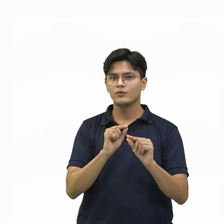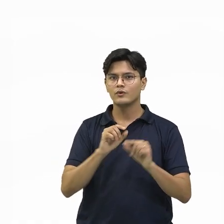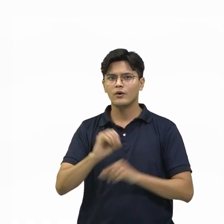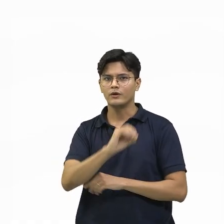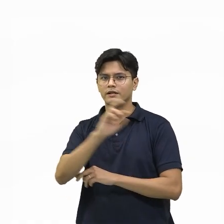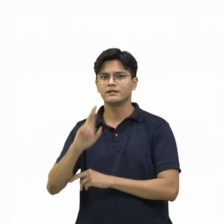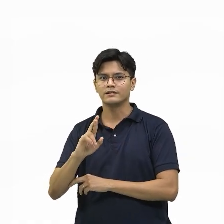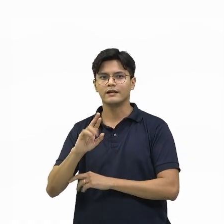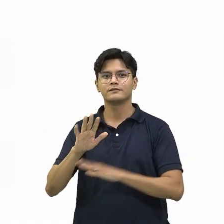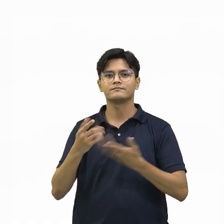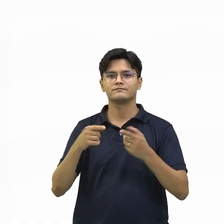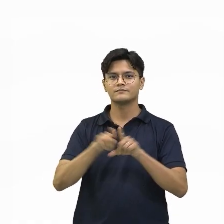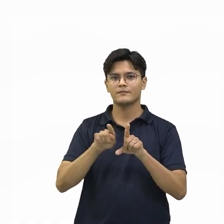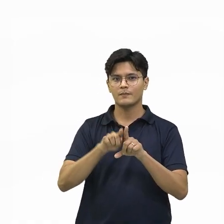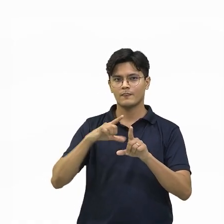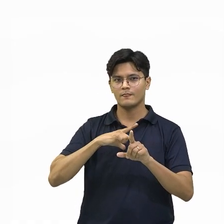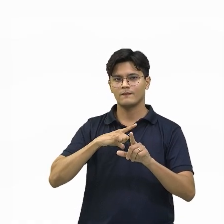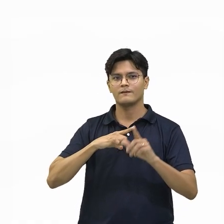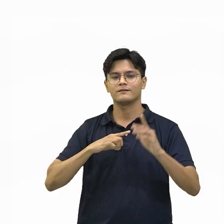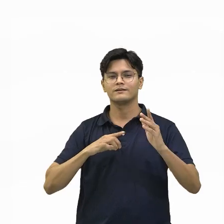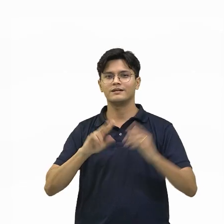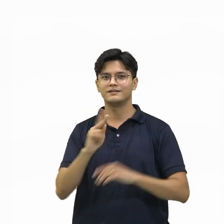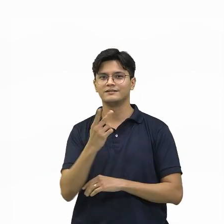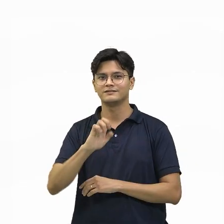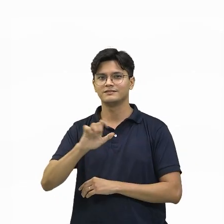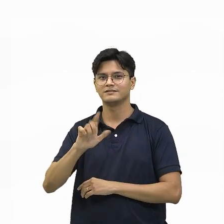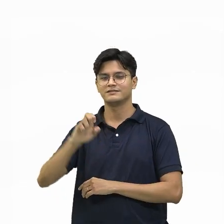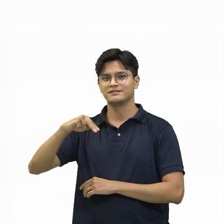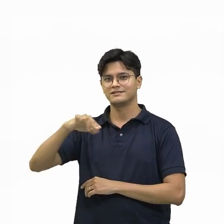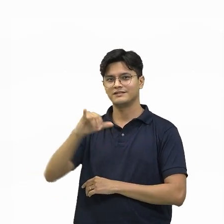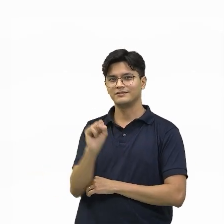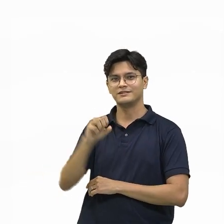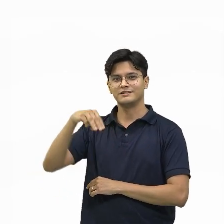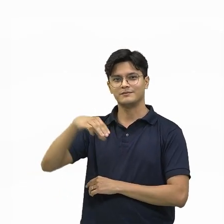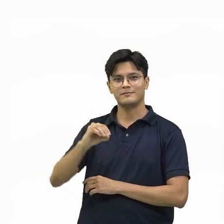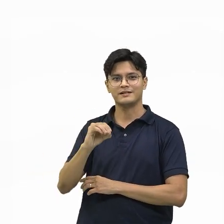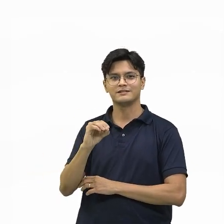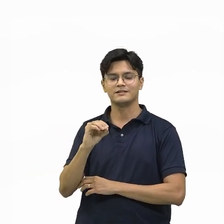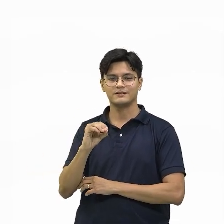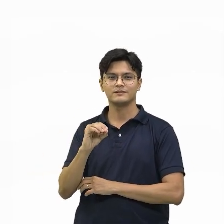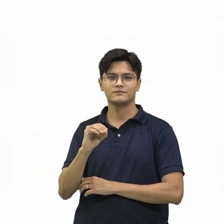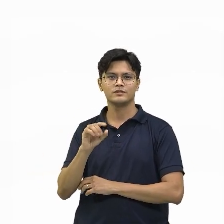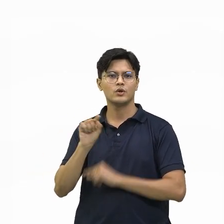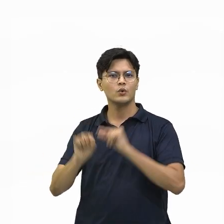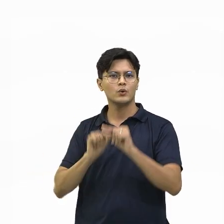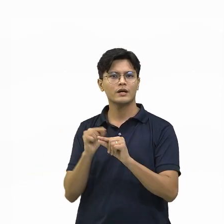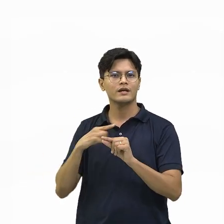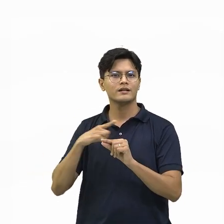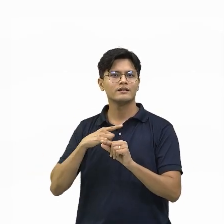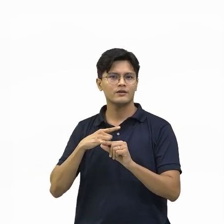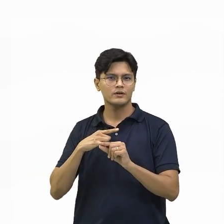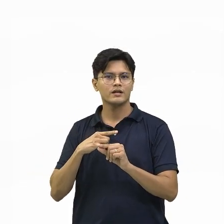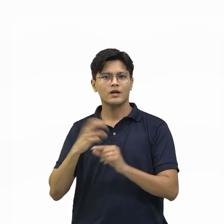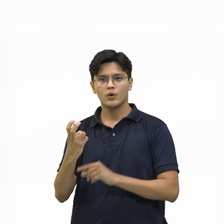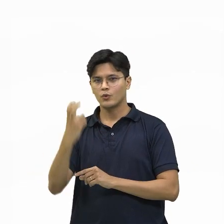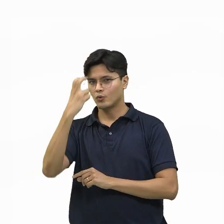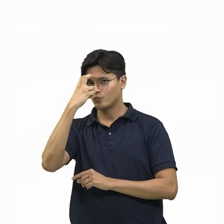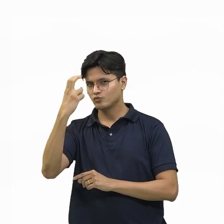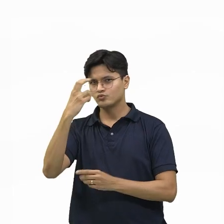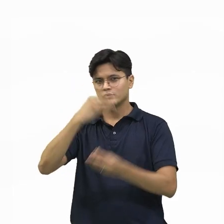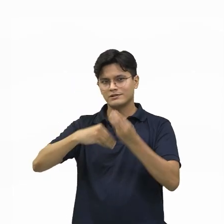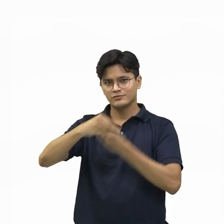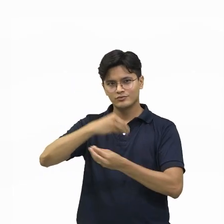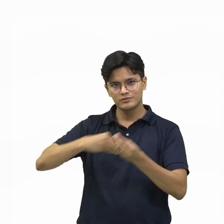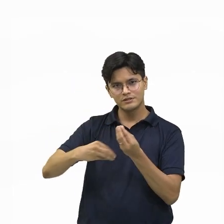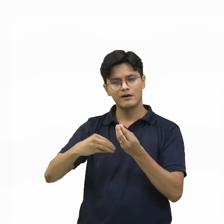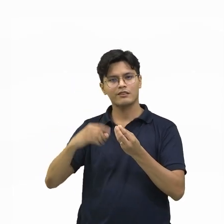caracterizado pela fusão de culturas que combinava elementos gregos com a influência dos persas, dos egípcios,